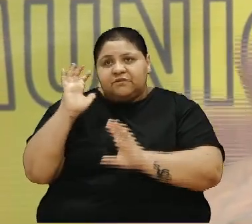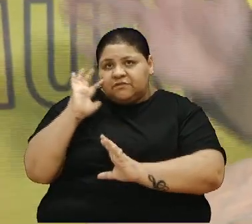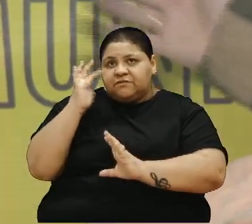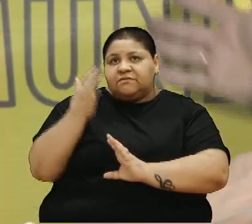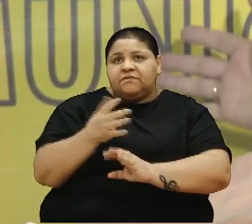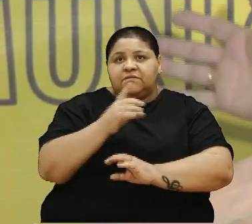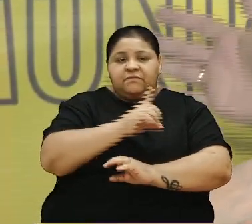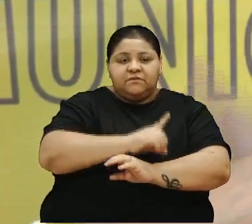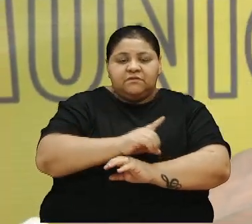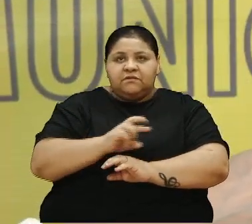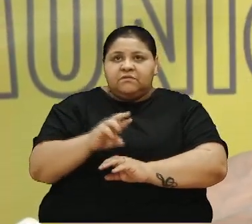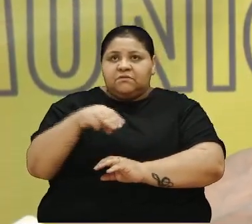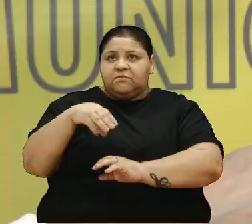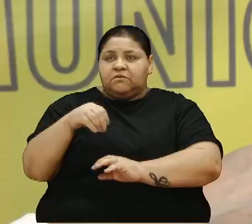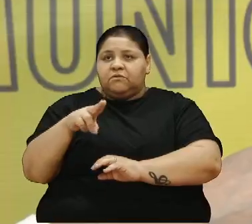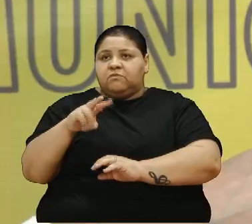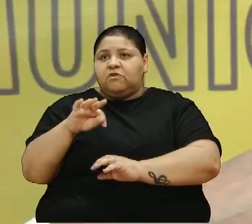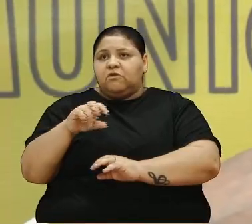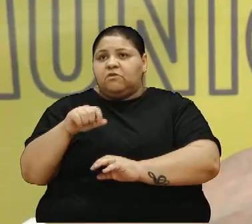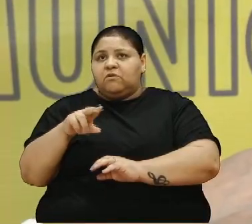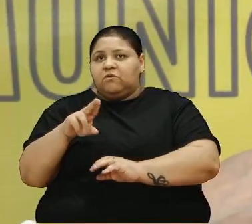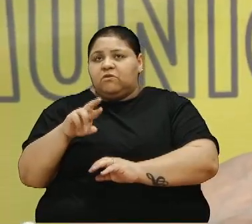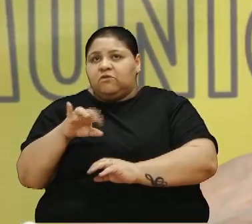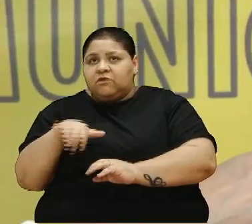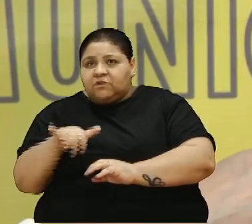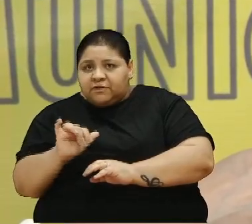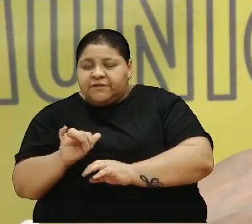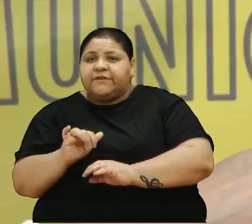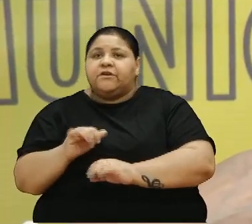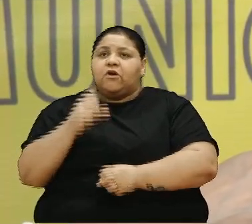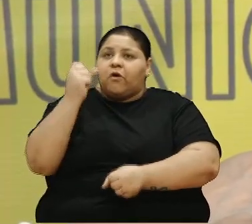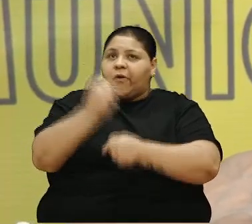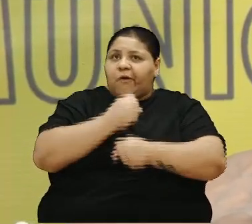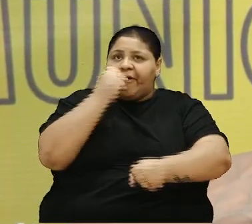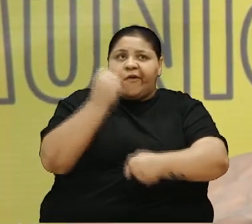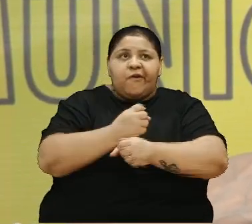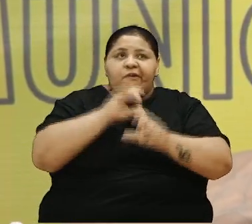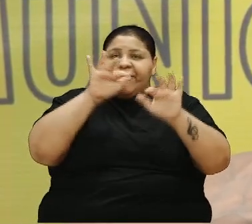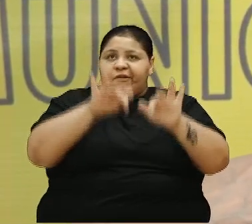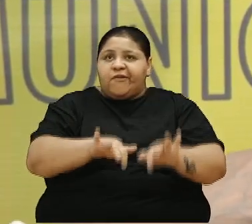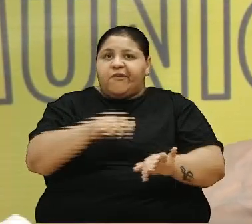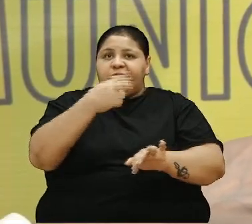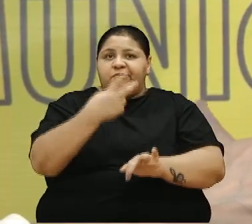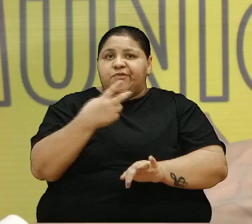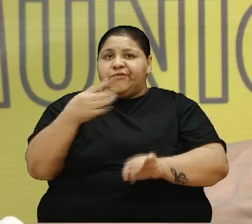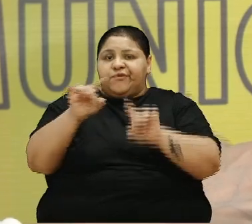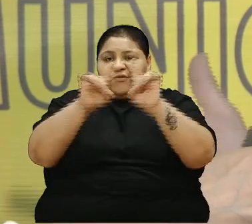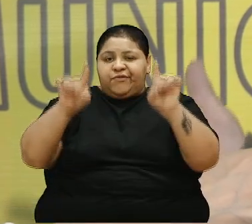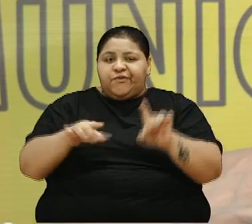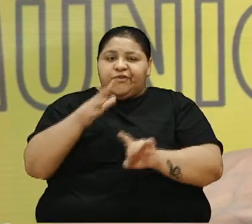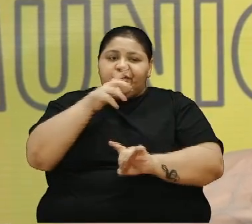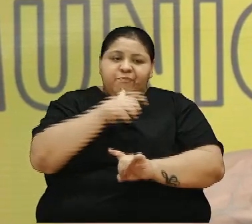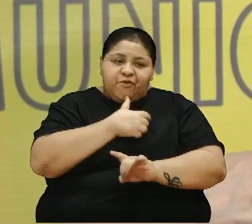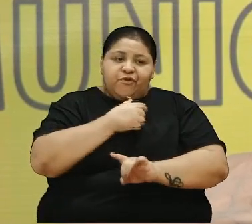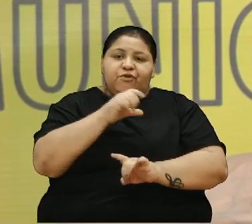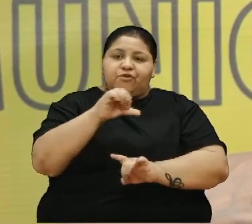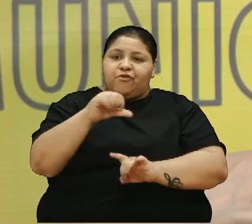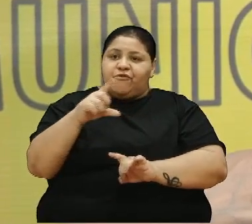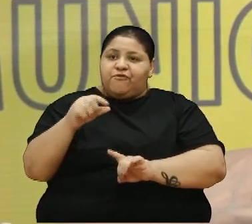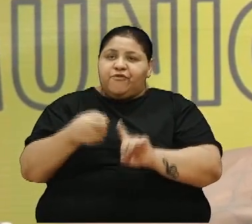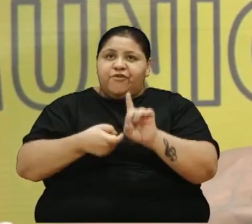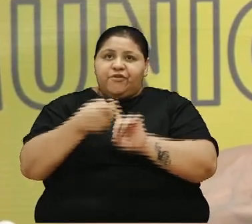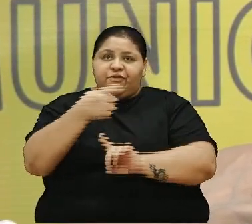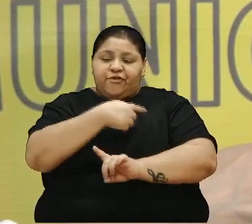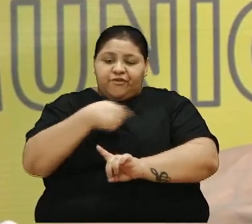Doutor Montauri, no último período, que aconteceu na Hércules Galó, obras que, para acabar 2, 3 quadras, demoram 9, 10 meses, né, que na China